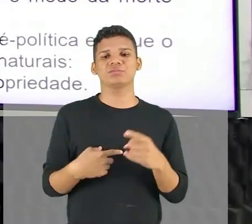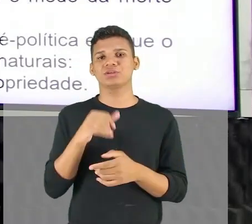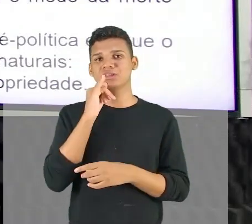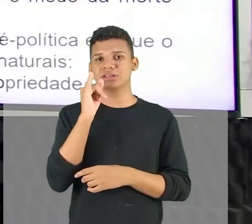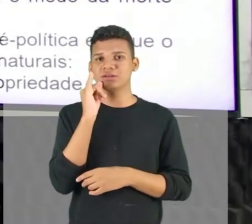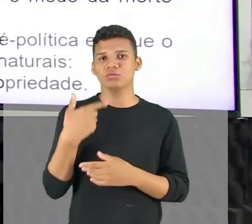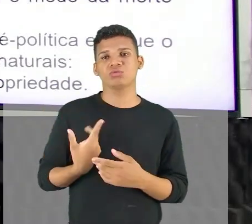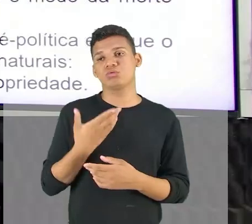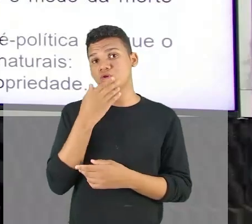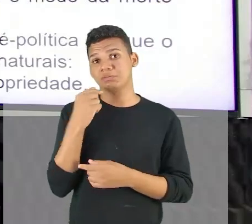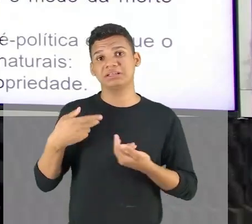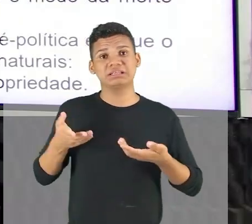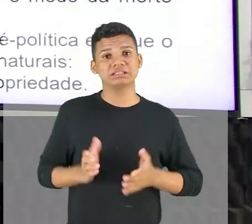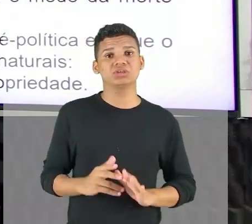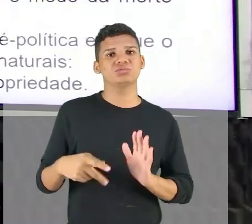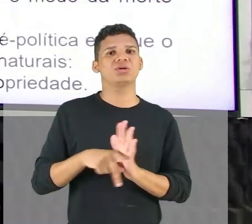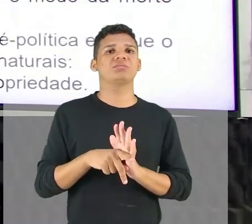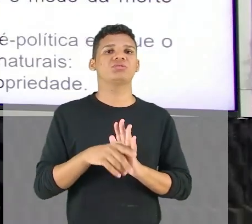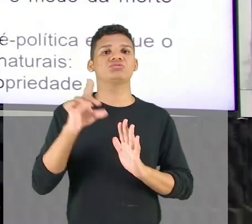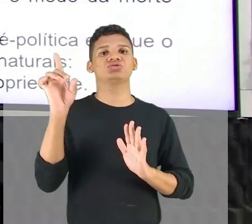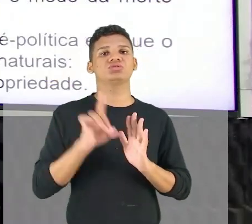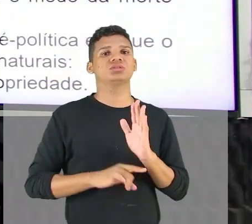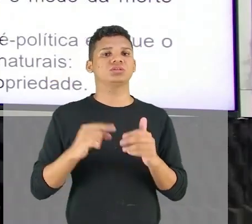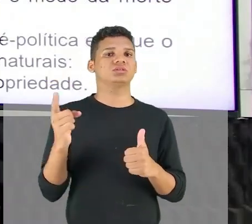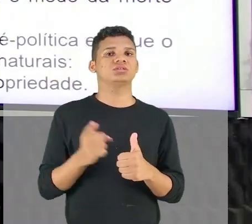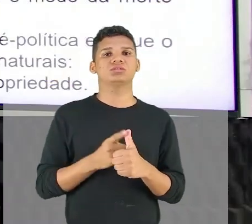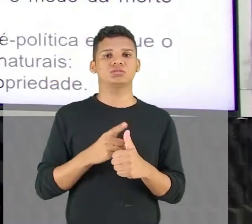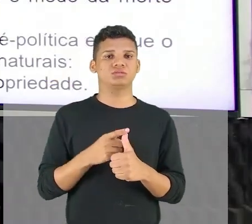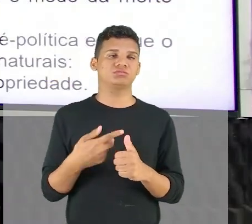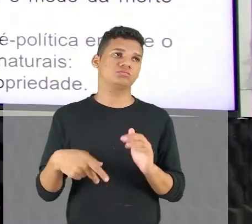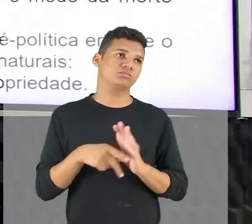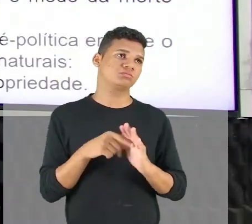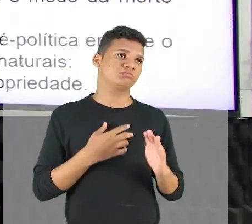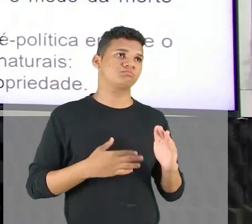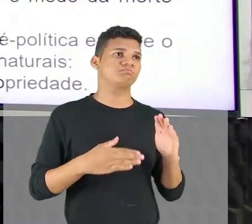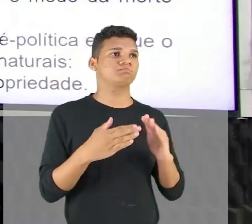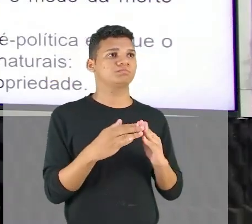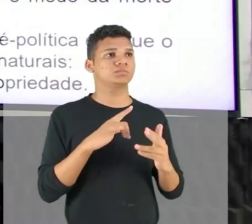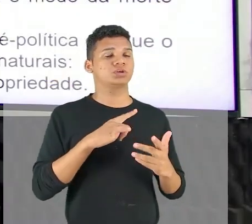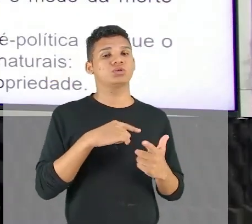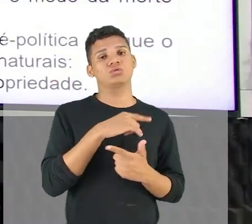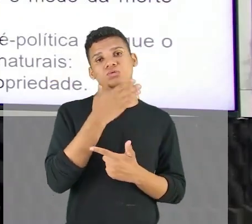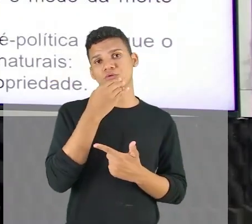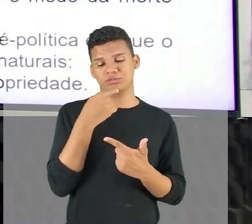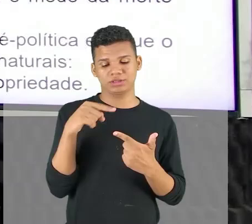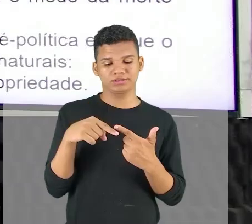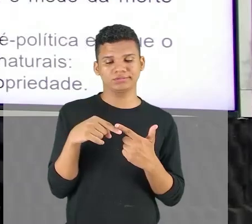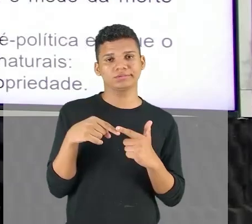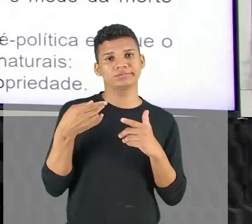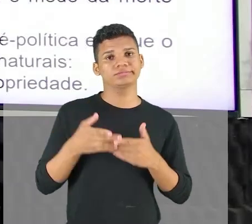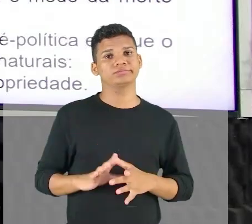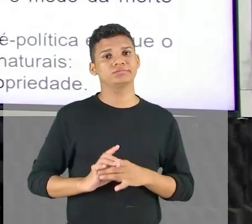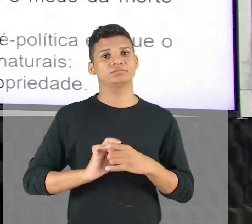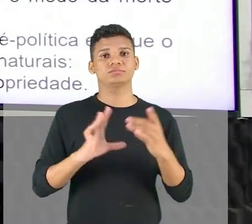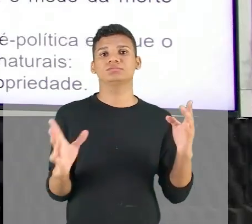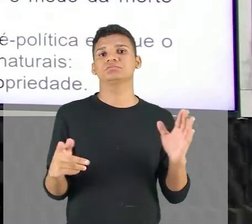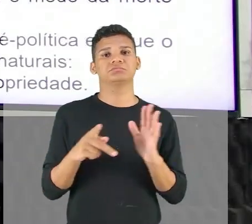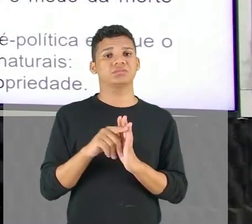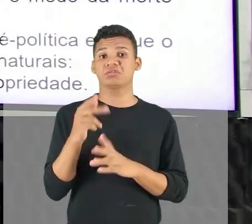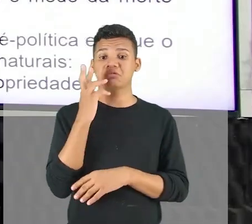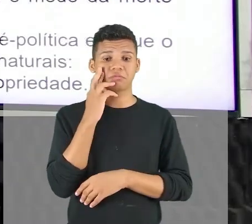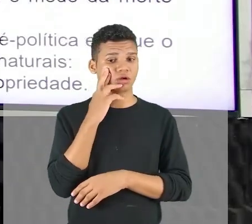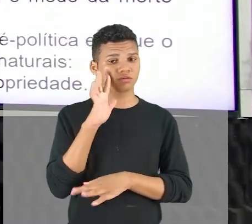direitos inalienáveis, que é o direito à propriedade privada, né? O homem ele nasce livre, né, no seu estado